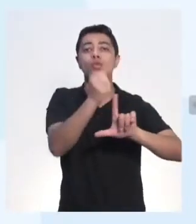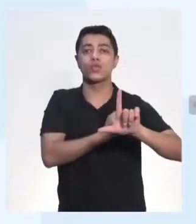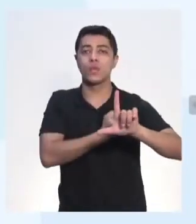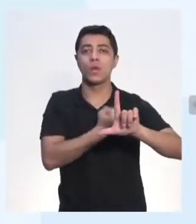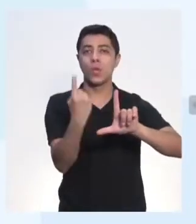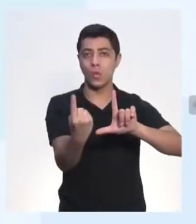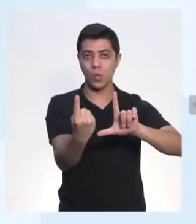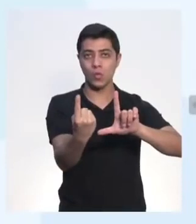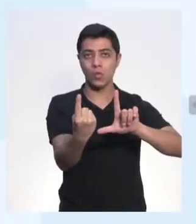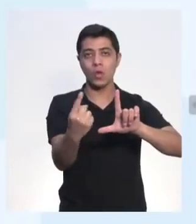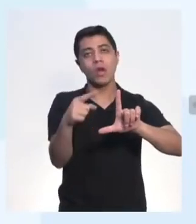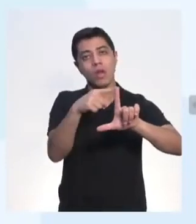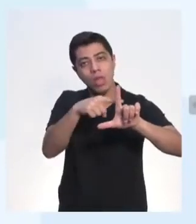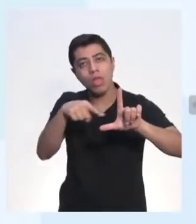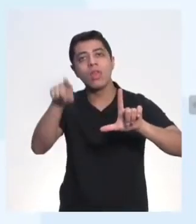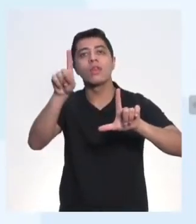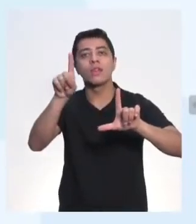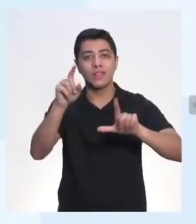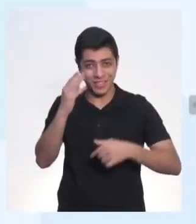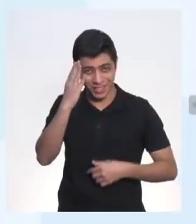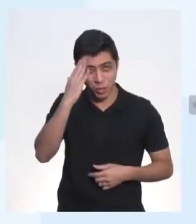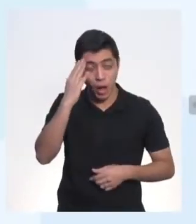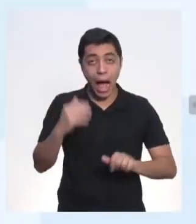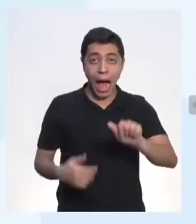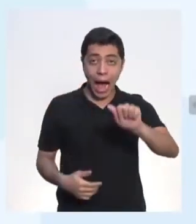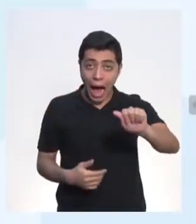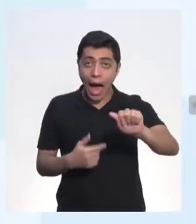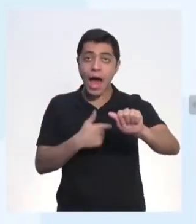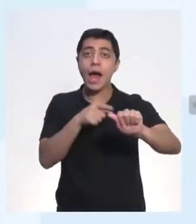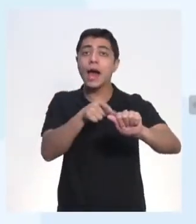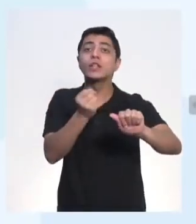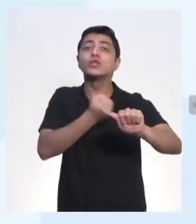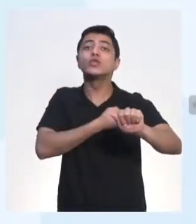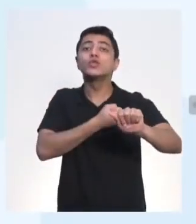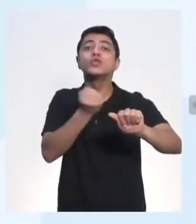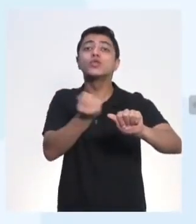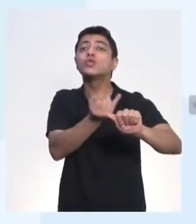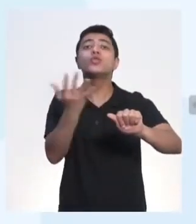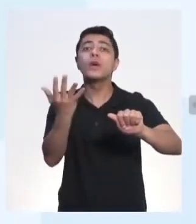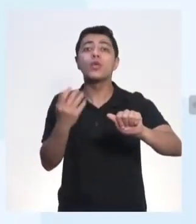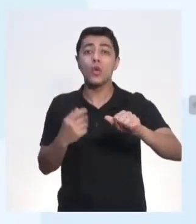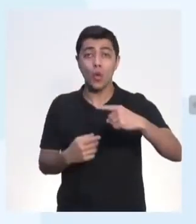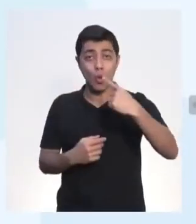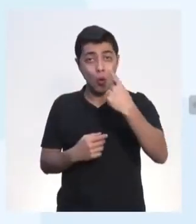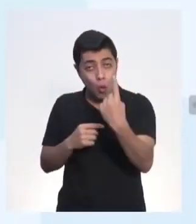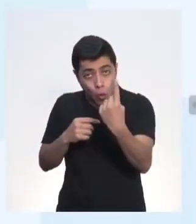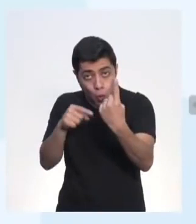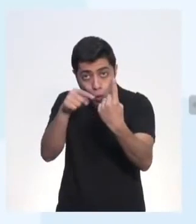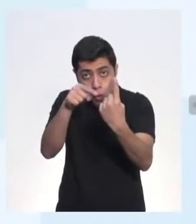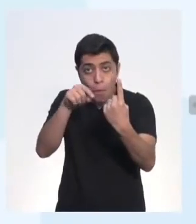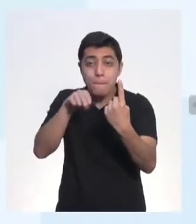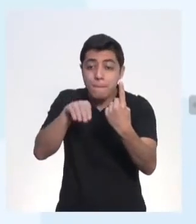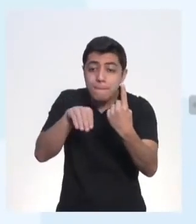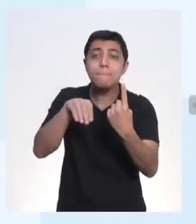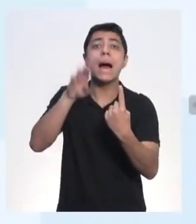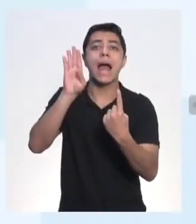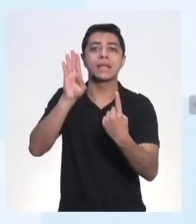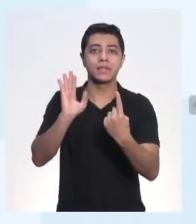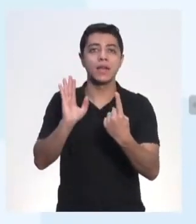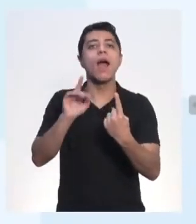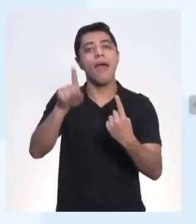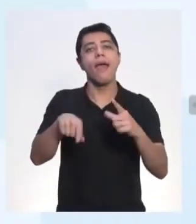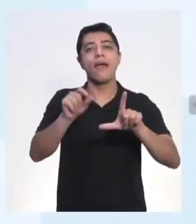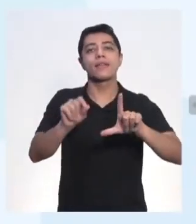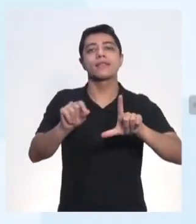1, crescente. Agora, quando o meu a for um número entre 0 e 1, aí você vai falar, como assim entre 0 e 1? 0,0001